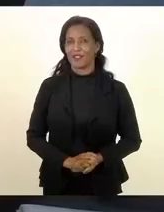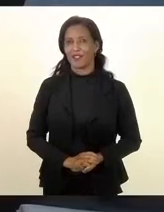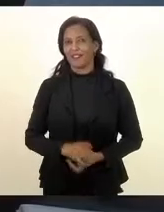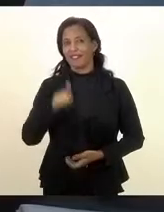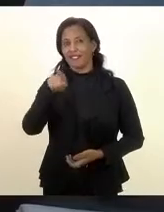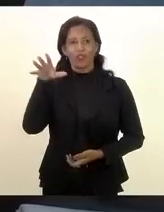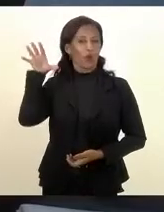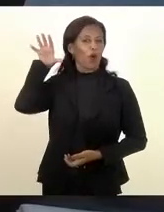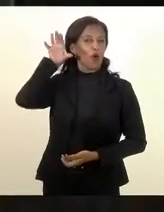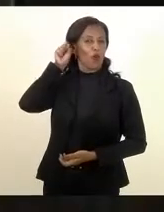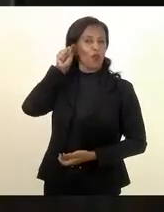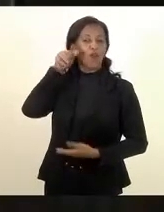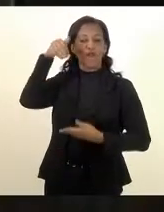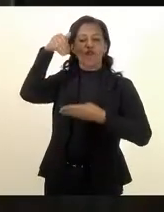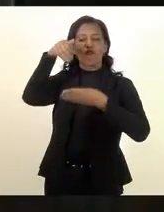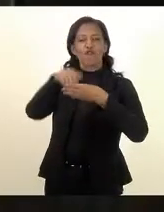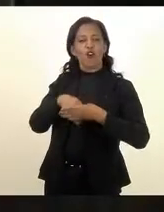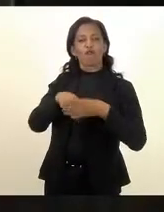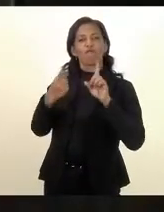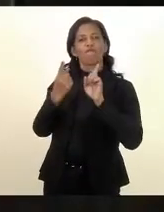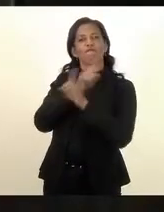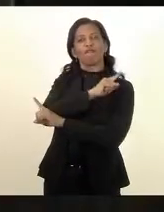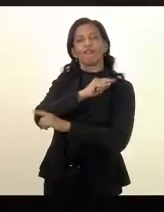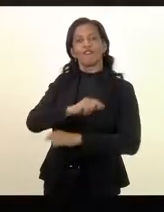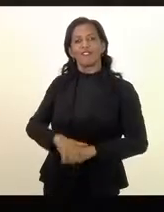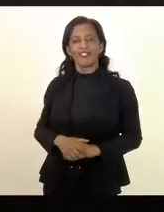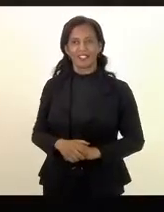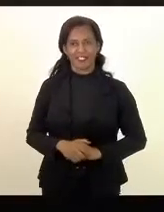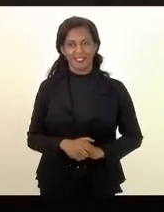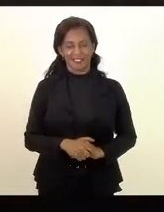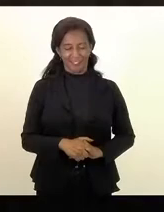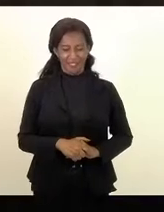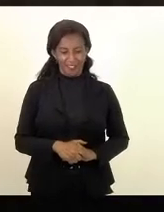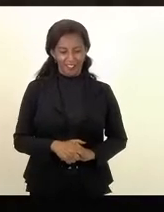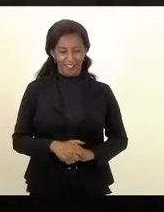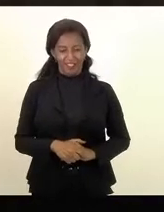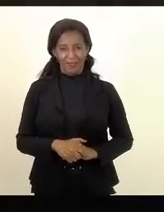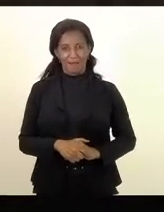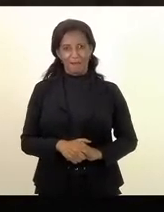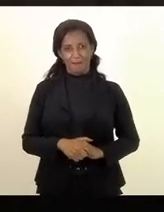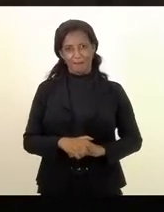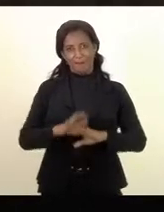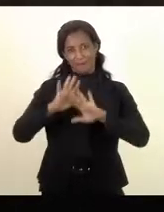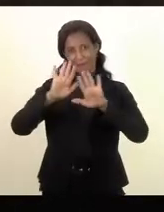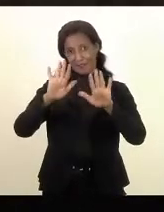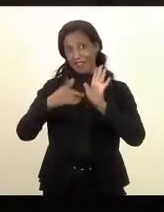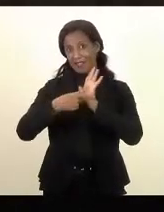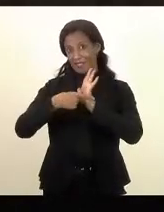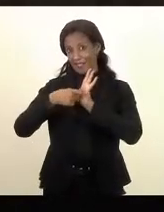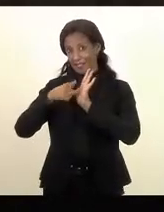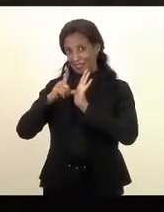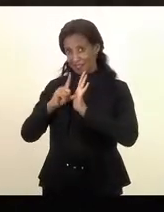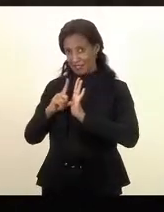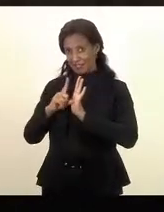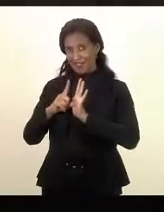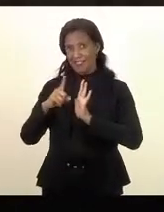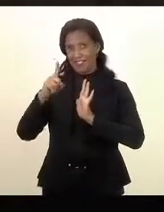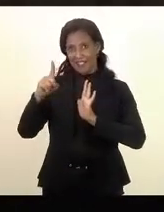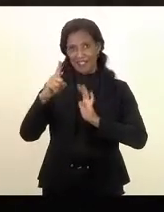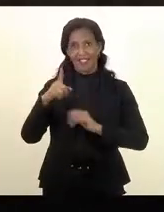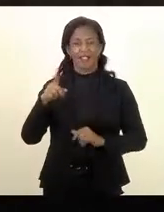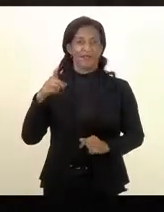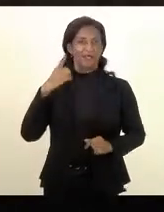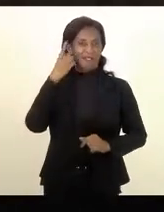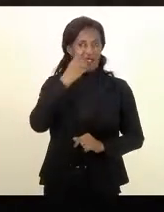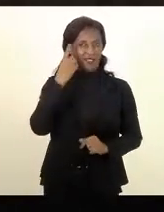excelência dizer voto divergente mas presidente me permite é que antes de começar o debate a deputada Renata veio com essa mesma